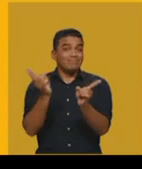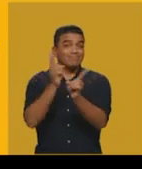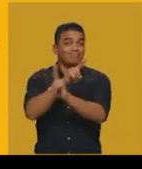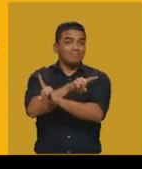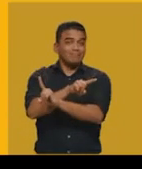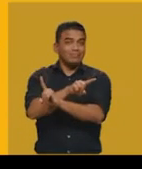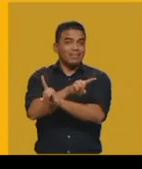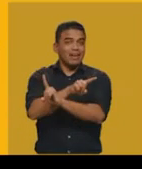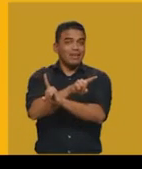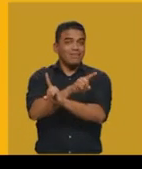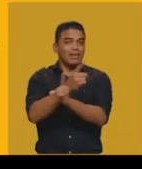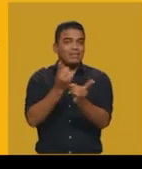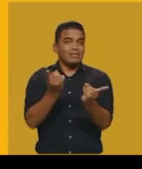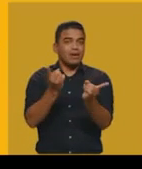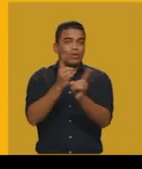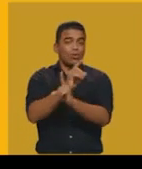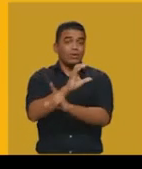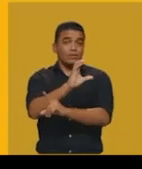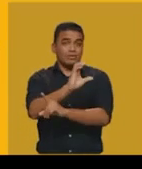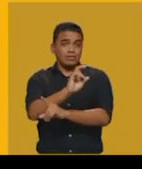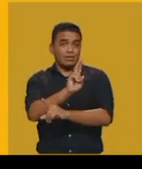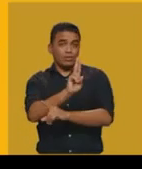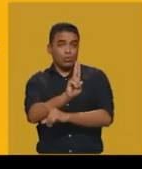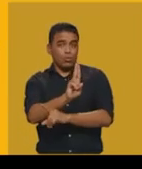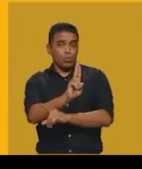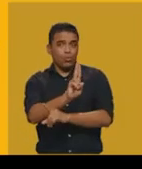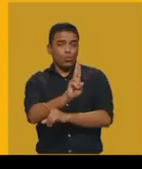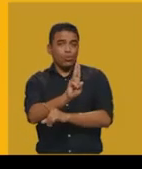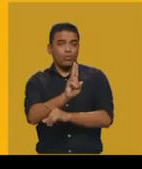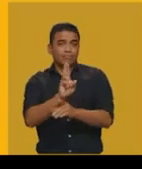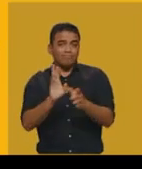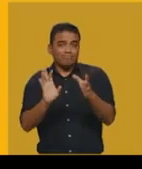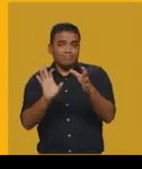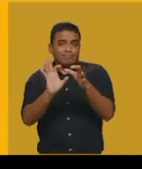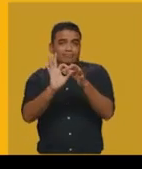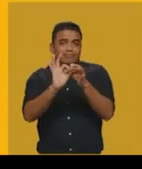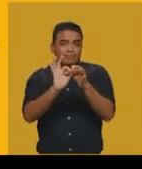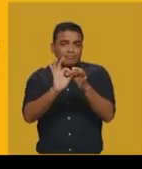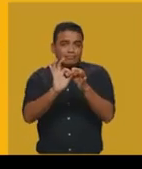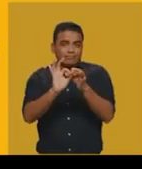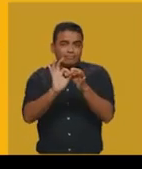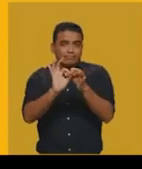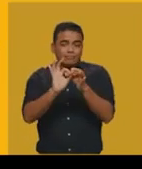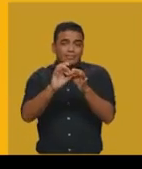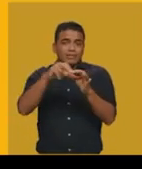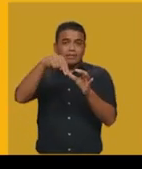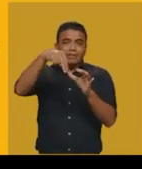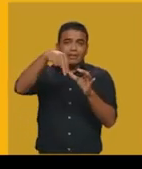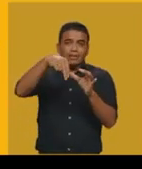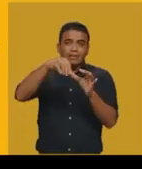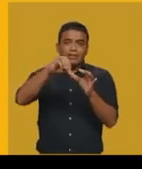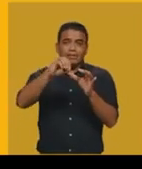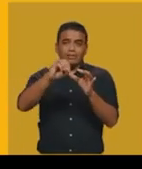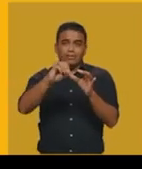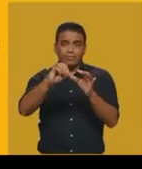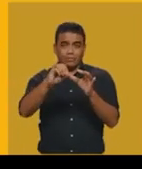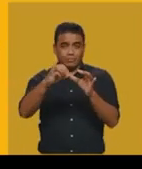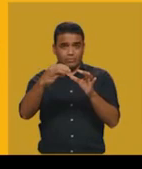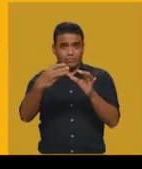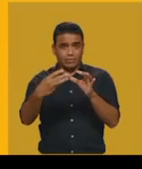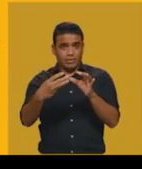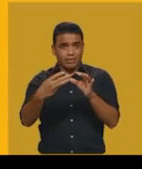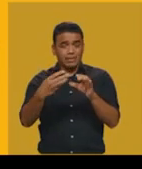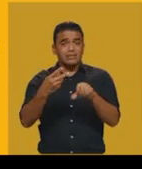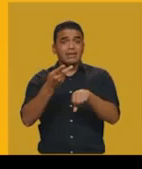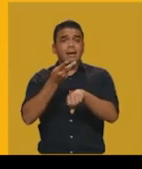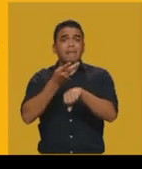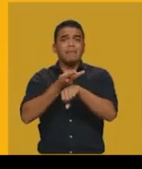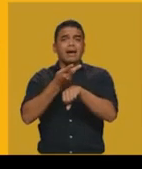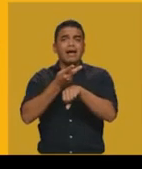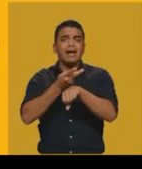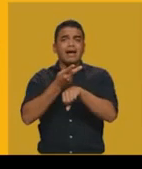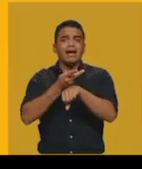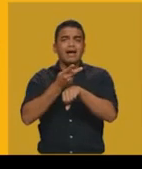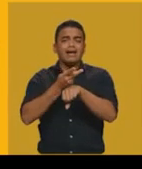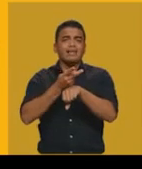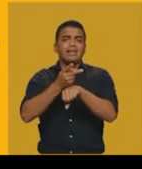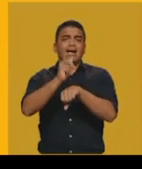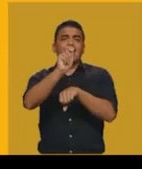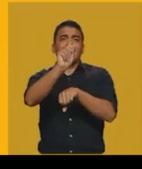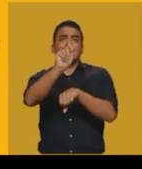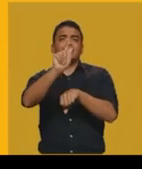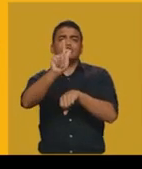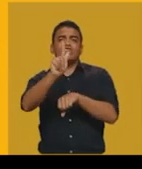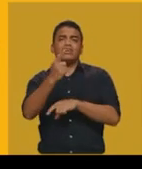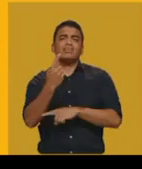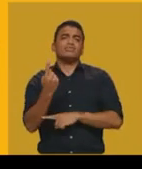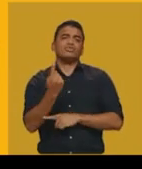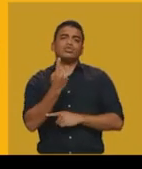Nós temos o Cu ligado ao grupo nitrato e temos a prata sozinha. Então, tá vendo que isso houve